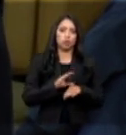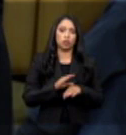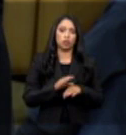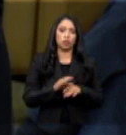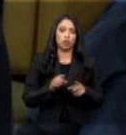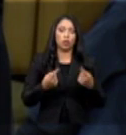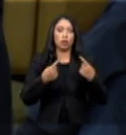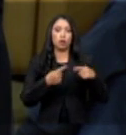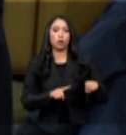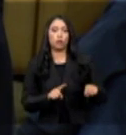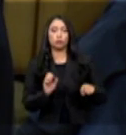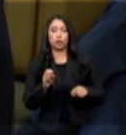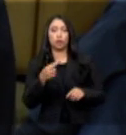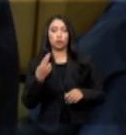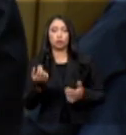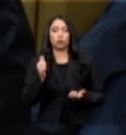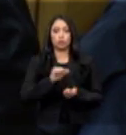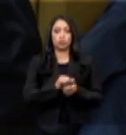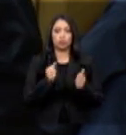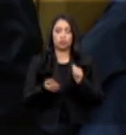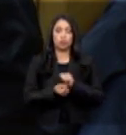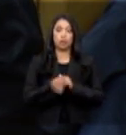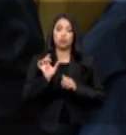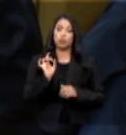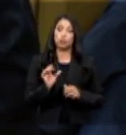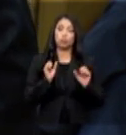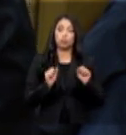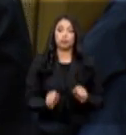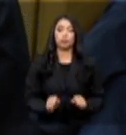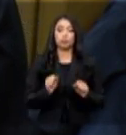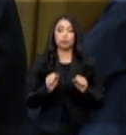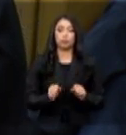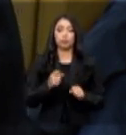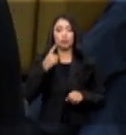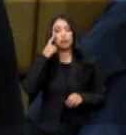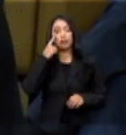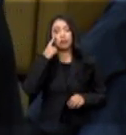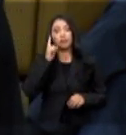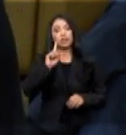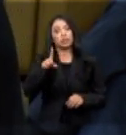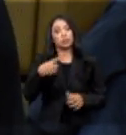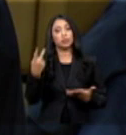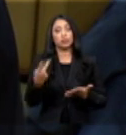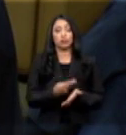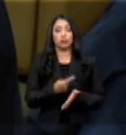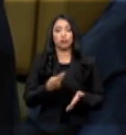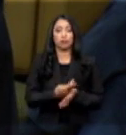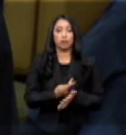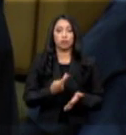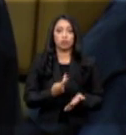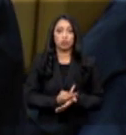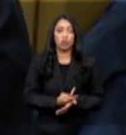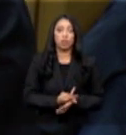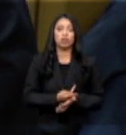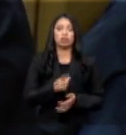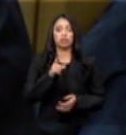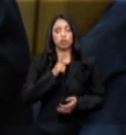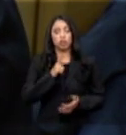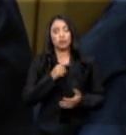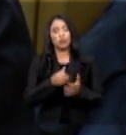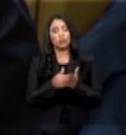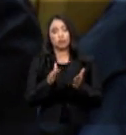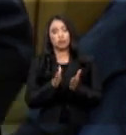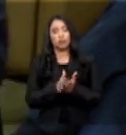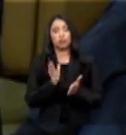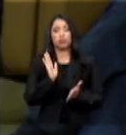violação ou não o princípio da adequação, porque a gente só temos como verificar isso em concreto, diante de um dado caso, diante de um dado contrato, diante de uma